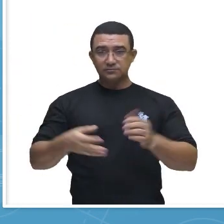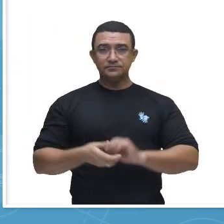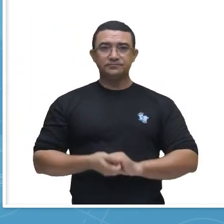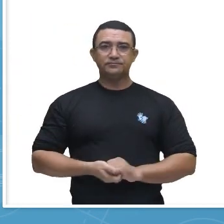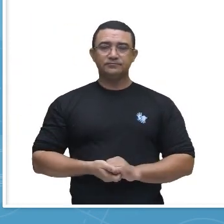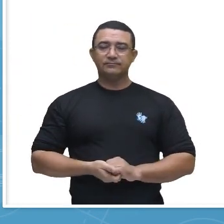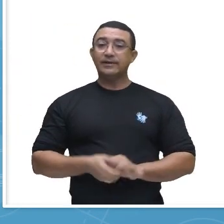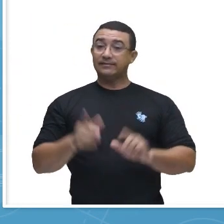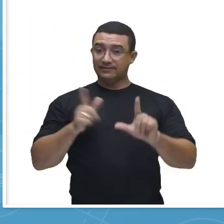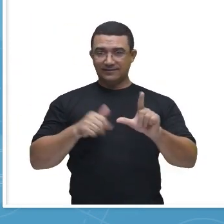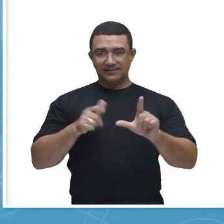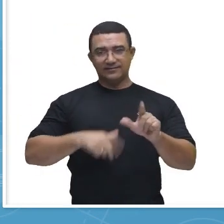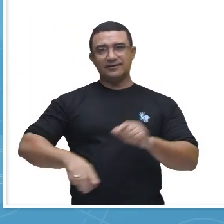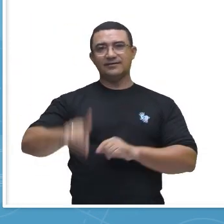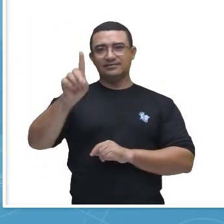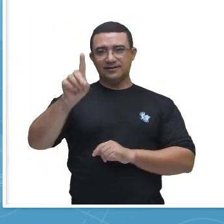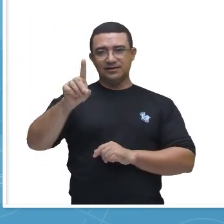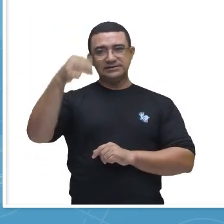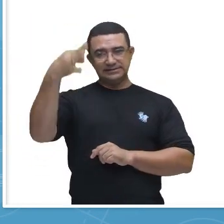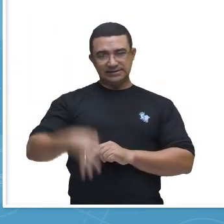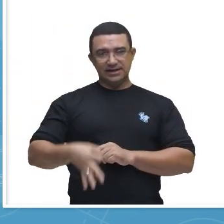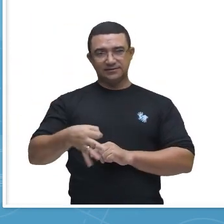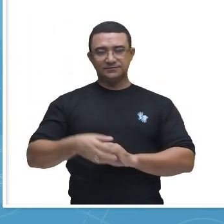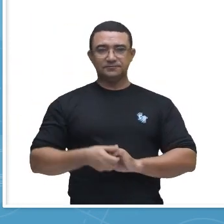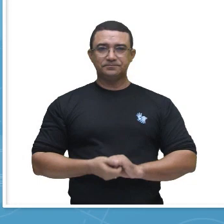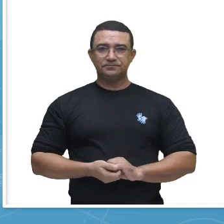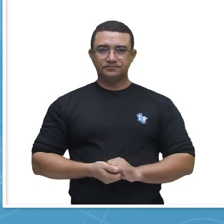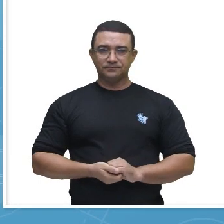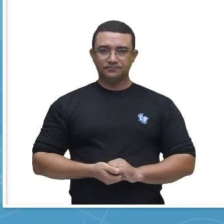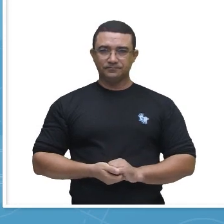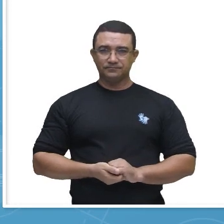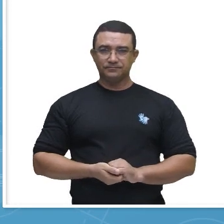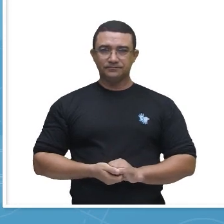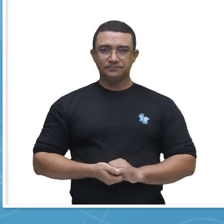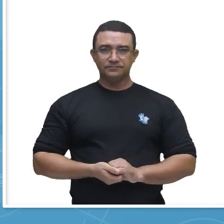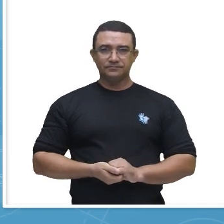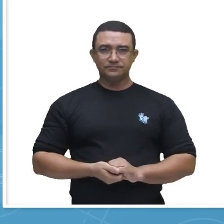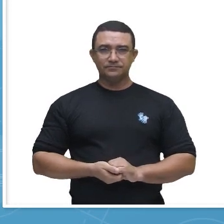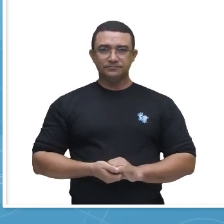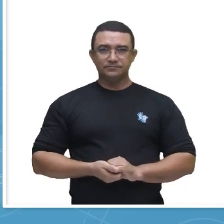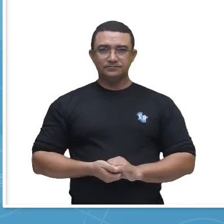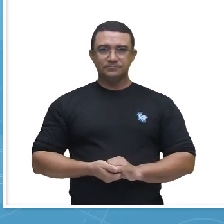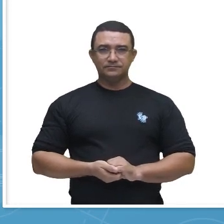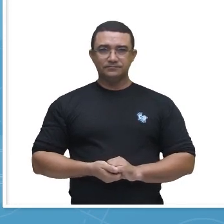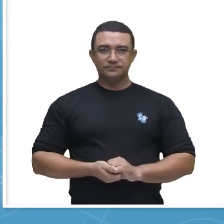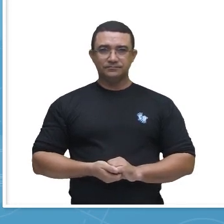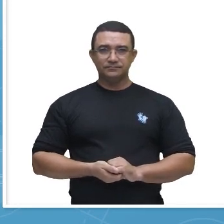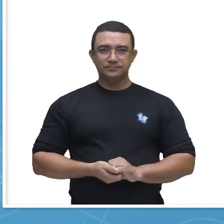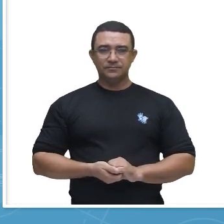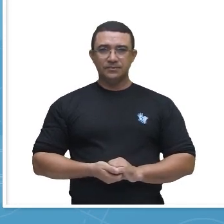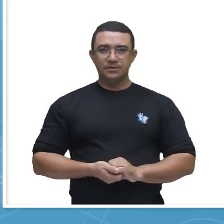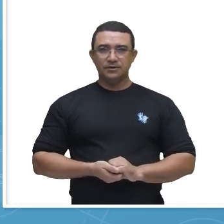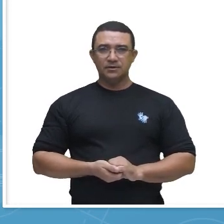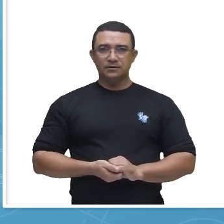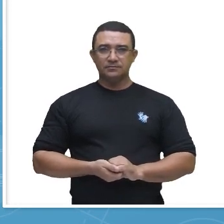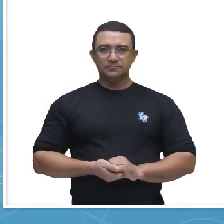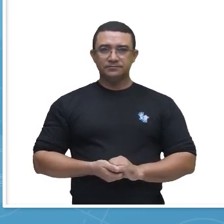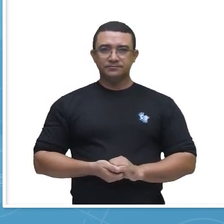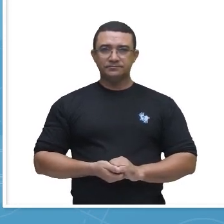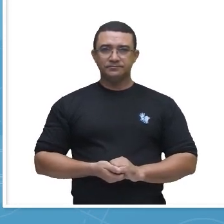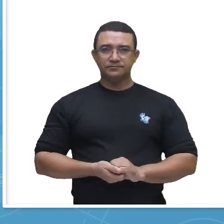tá bom? Já expliquei para vocês, né? Que a letra A, B e C são falsas. Aí, olha